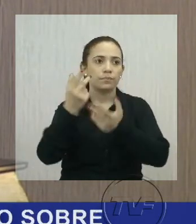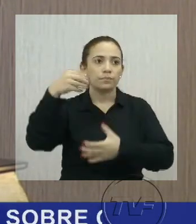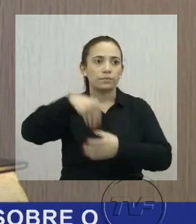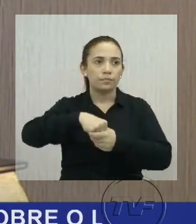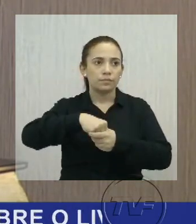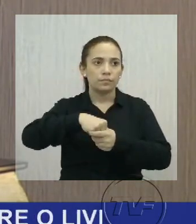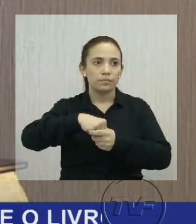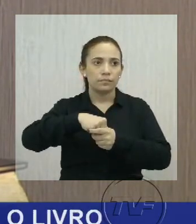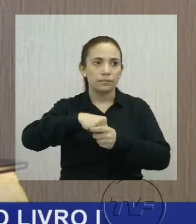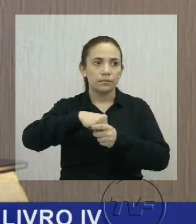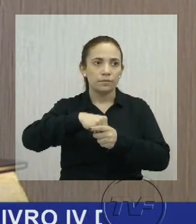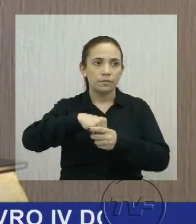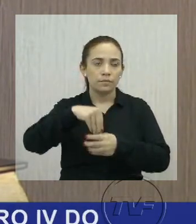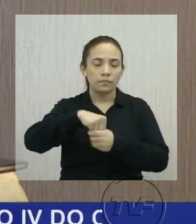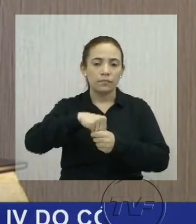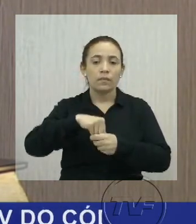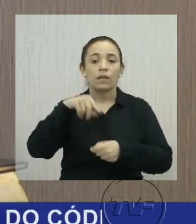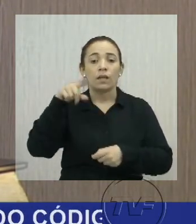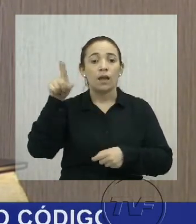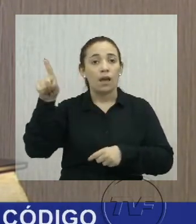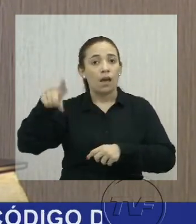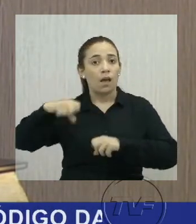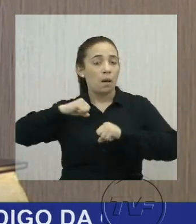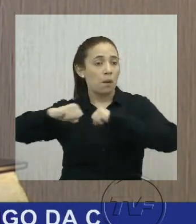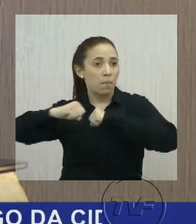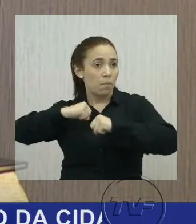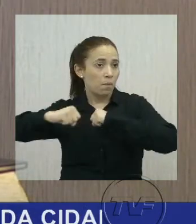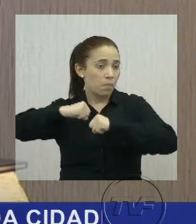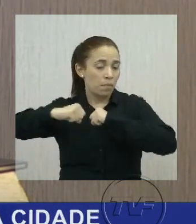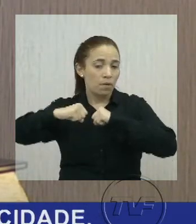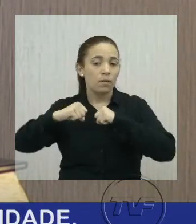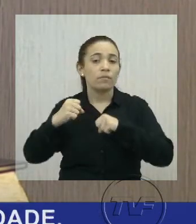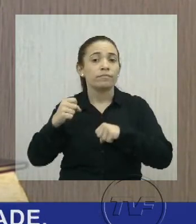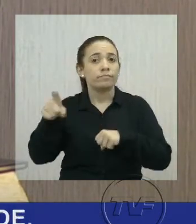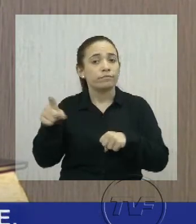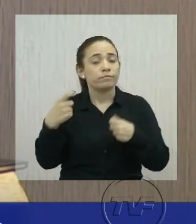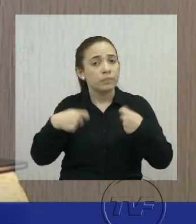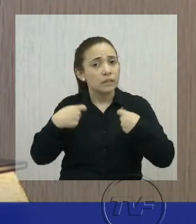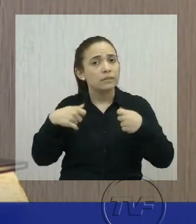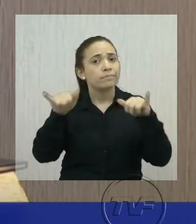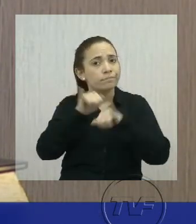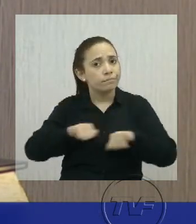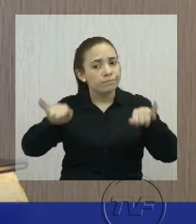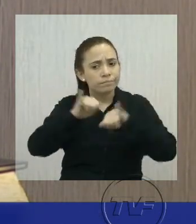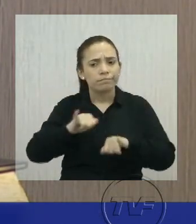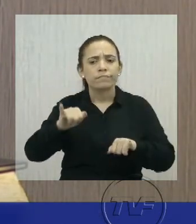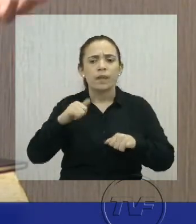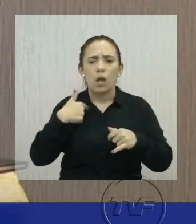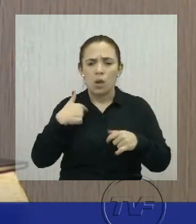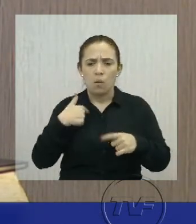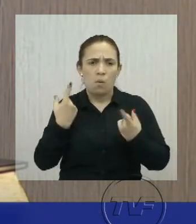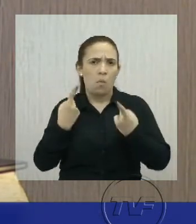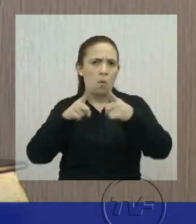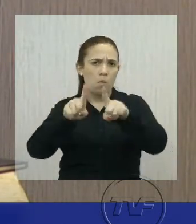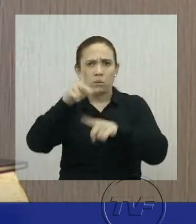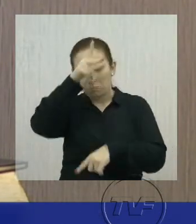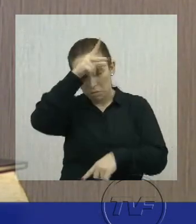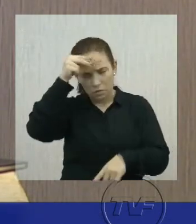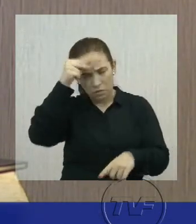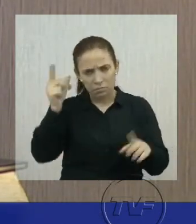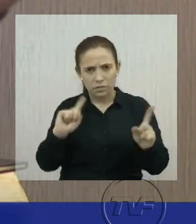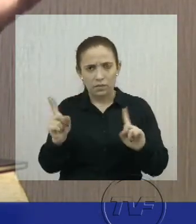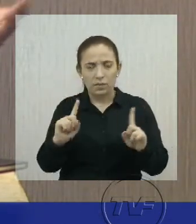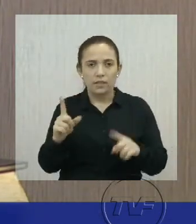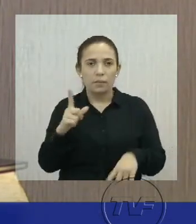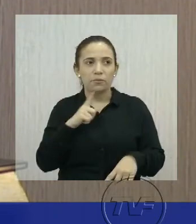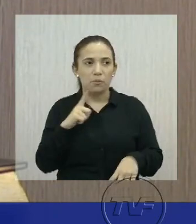Câmara ainda leva umas lapadas pelo debate que faltou antes. Então, é preciso colocar isso na pauta. Eu não torço contra a prefeitura, não. Pelo contrário, eu